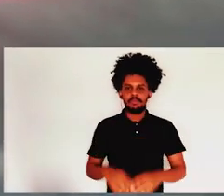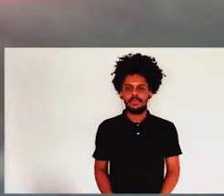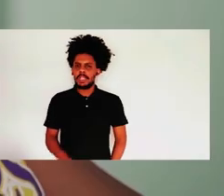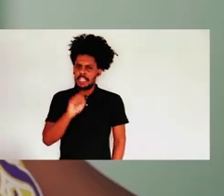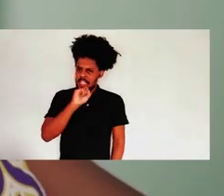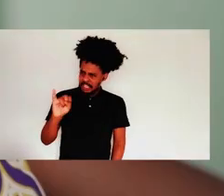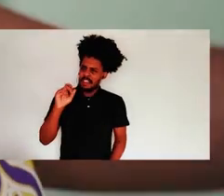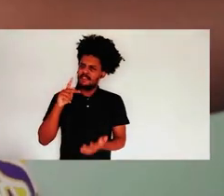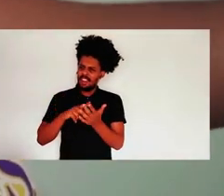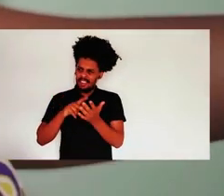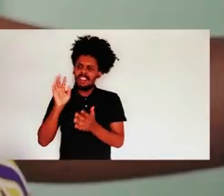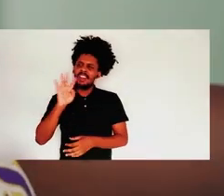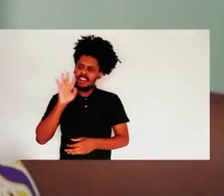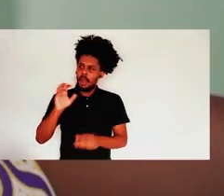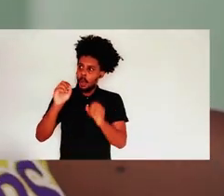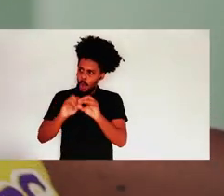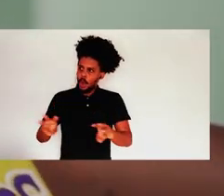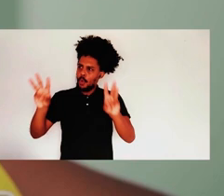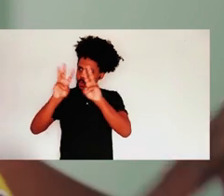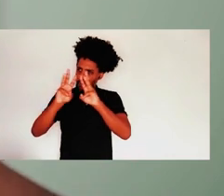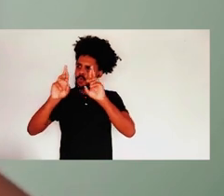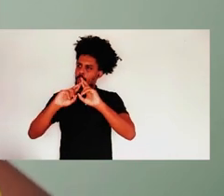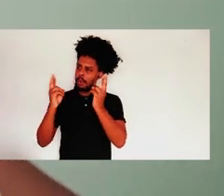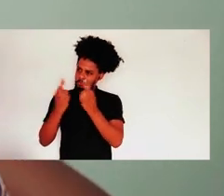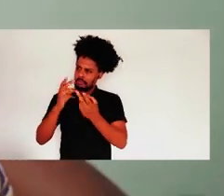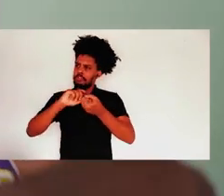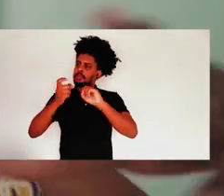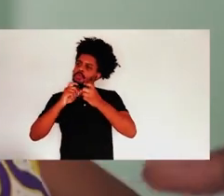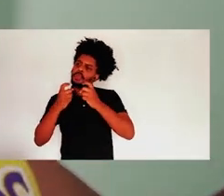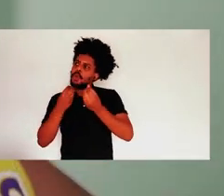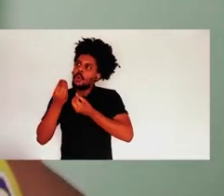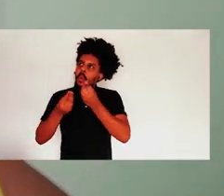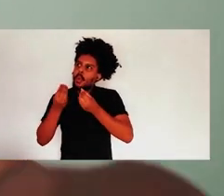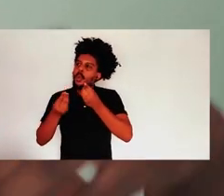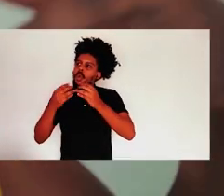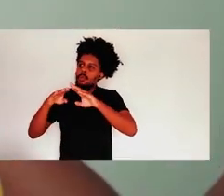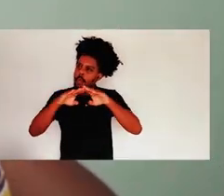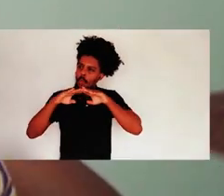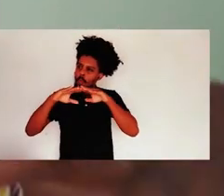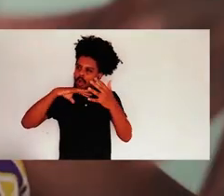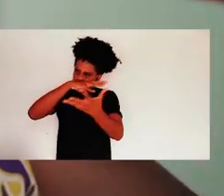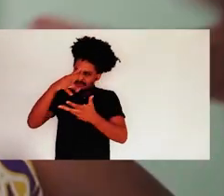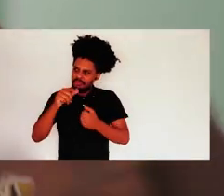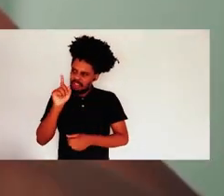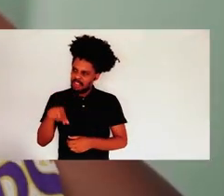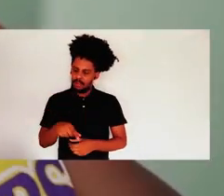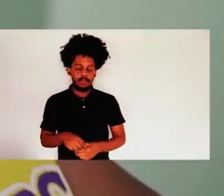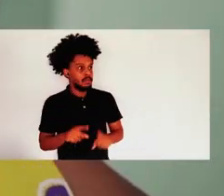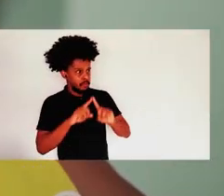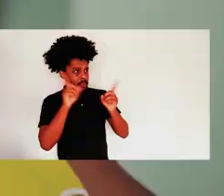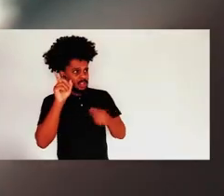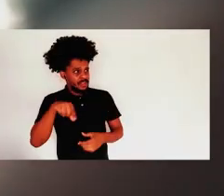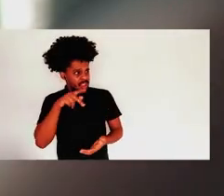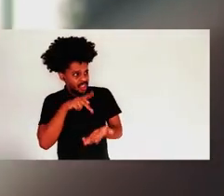exterior. Pô, seria massa se fosse verdade, né? A ONU reunida, discutindo como distribuir as coisas de uma forma mais justa pelo mundo